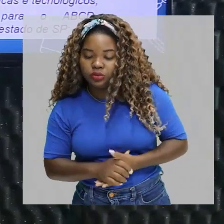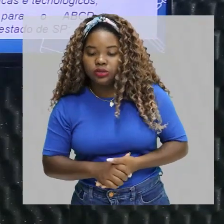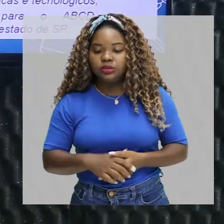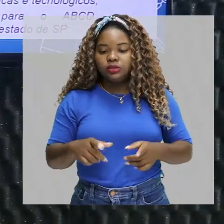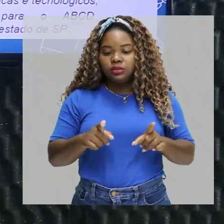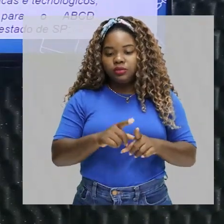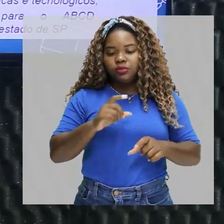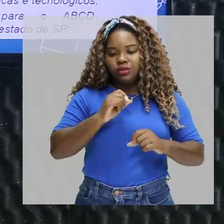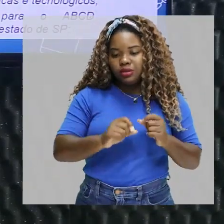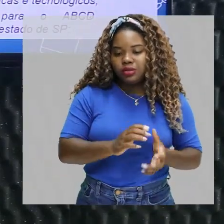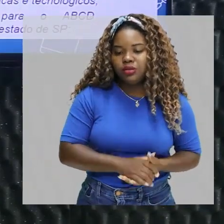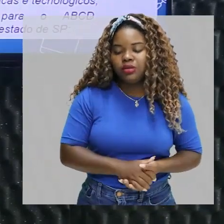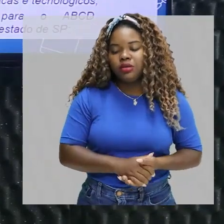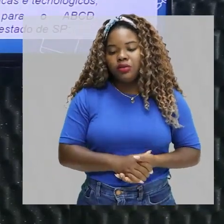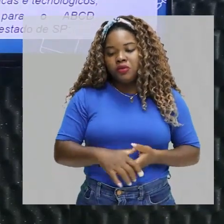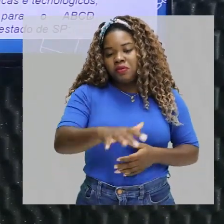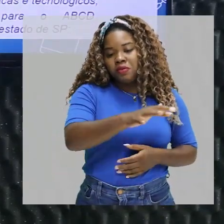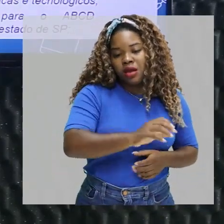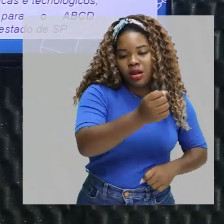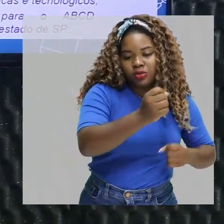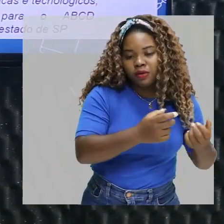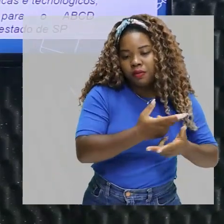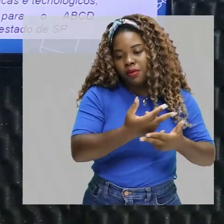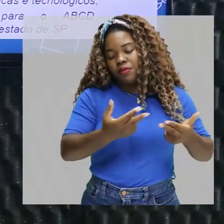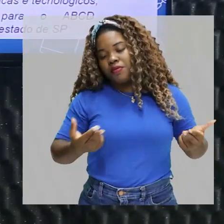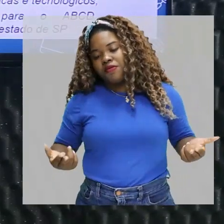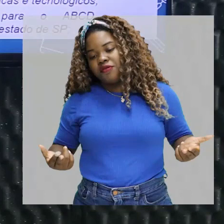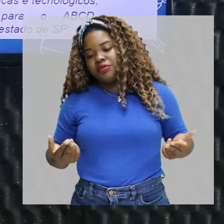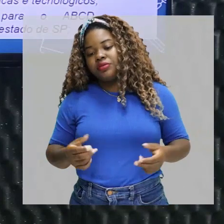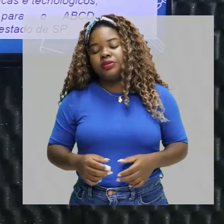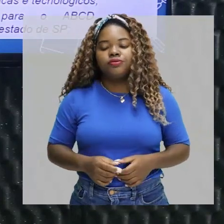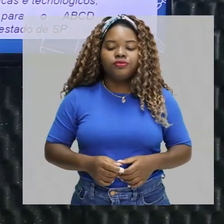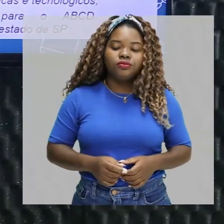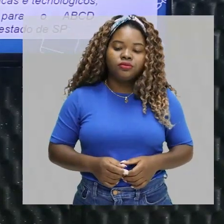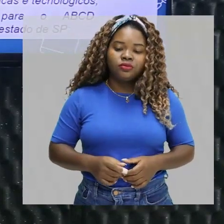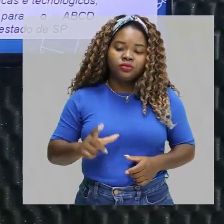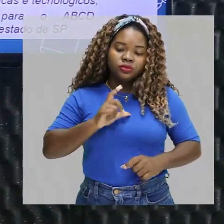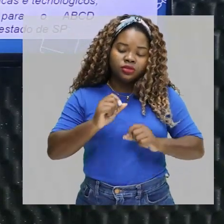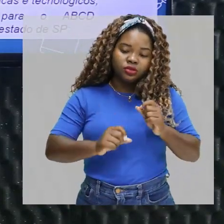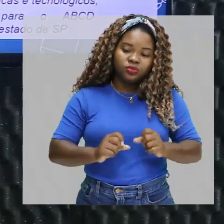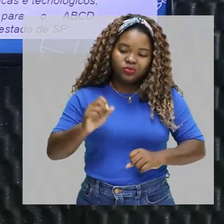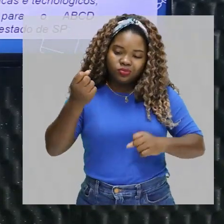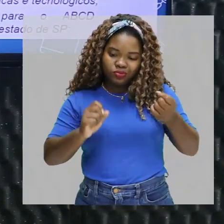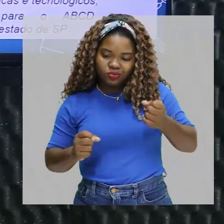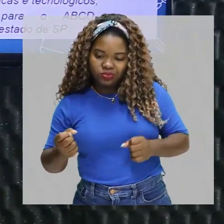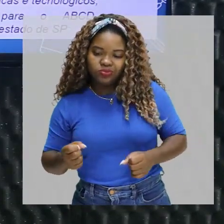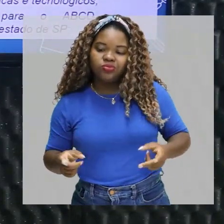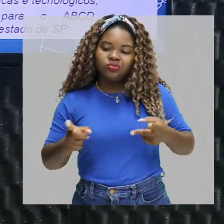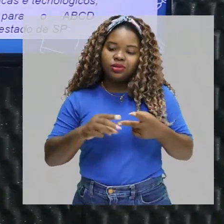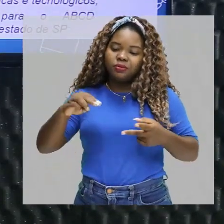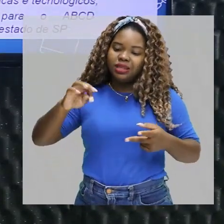um parque industrial bem variado isso é muito importante frisar mas a gente vai ter um grande destaque nas indústrias disseram orgia